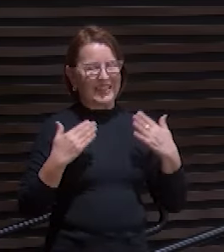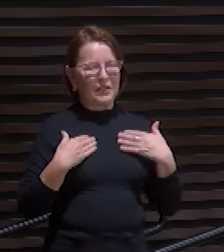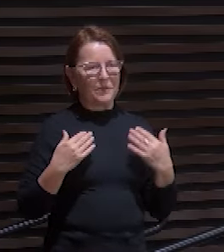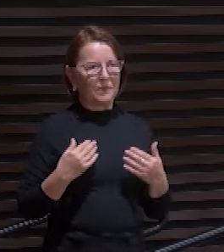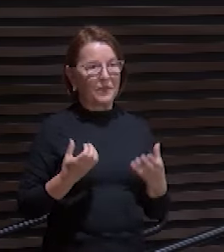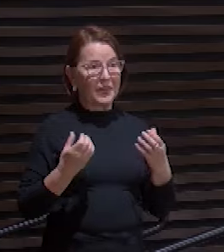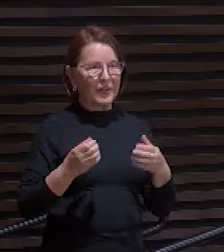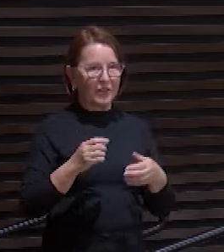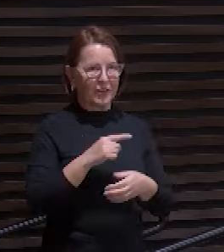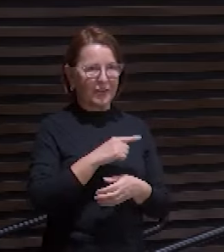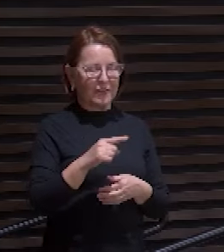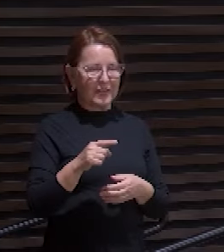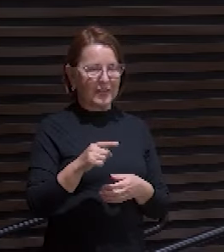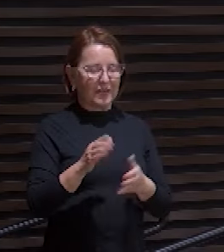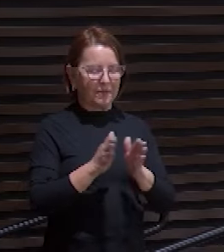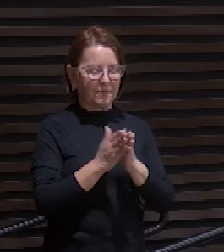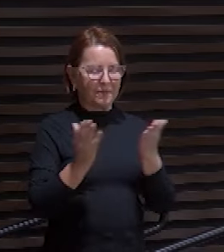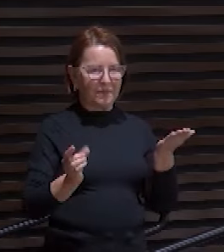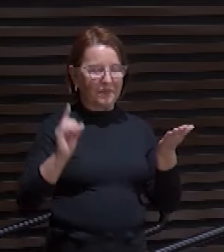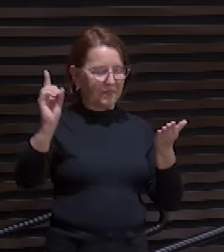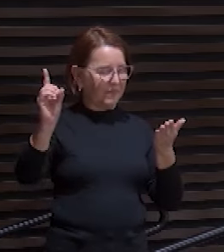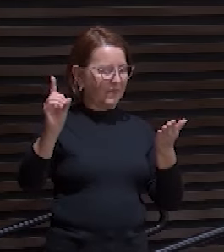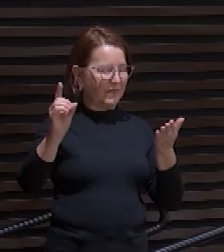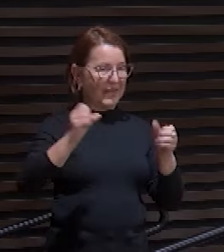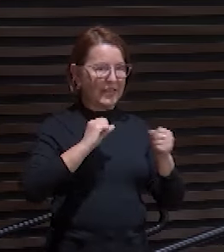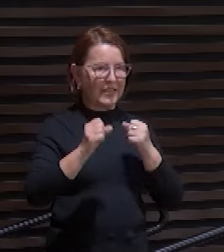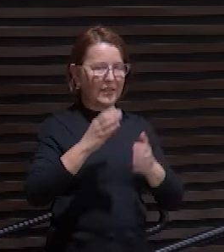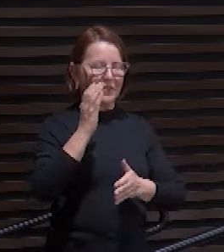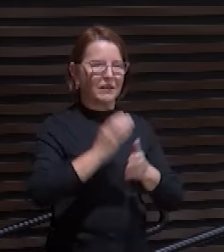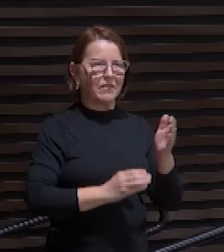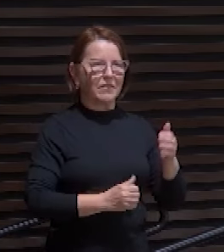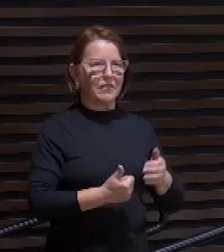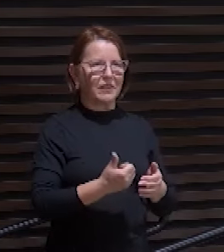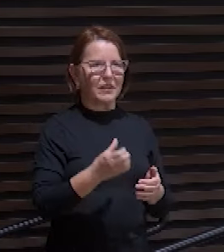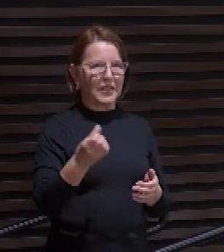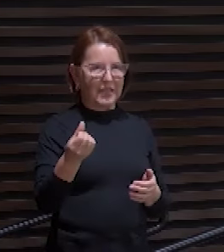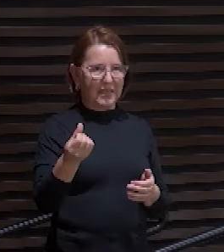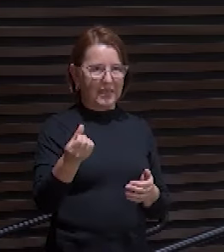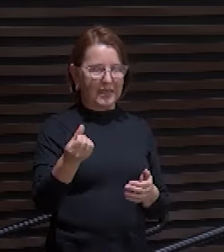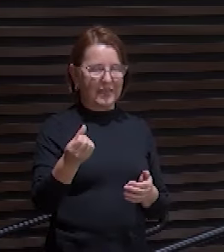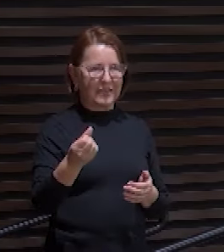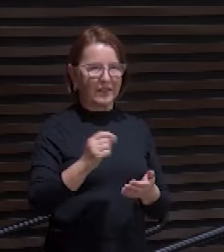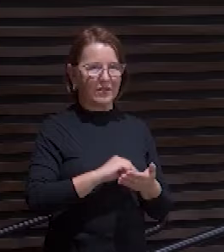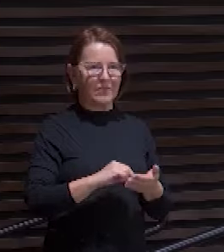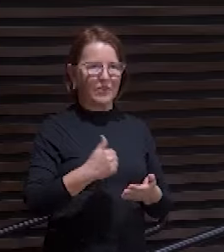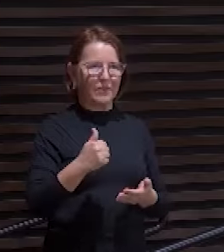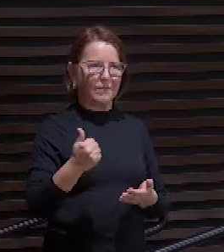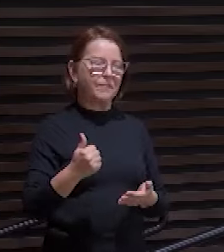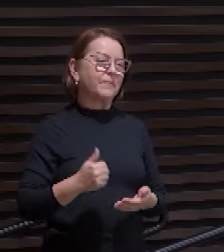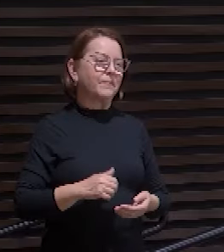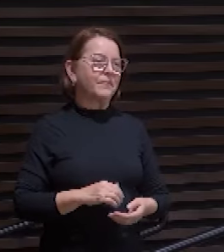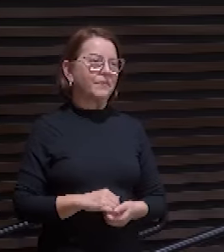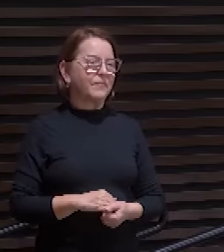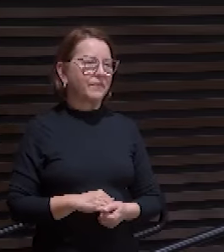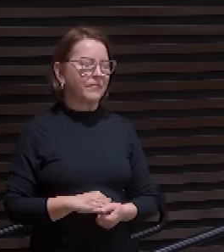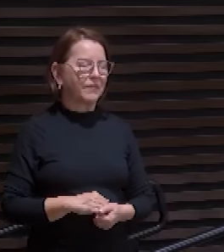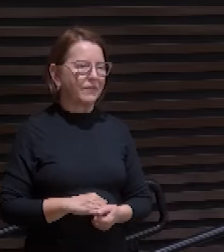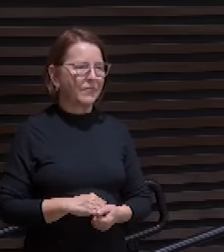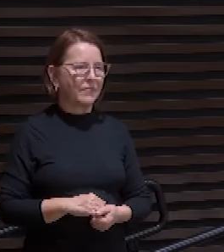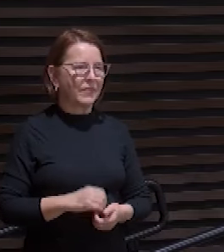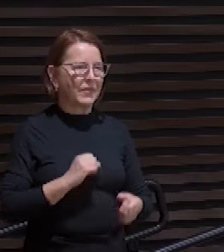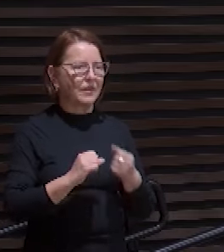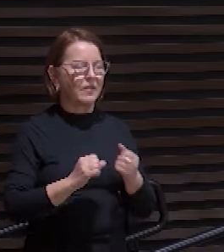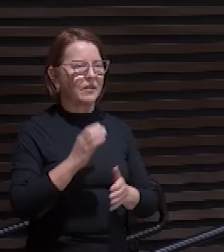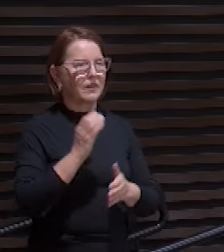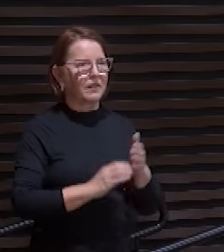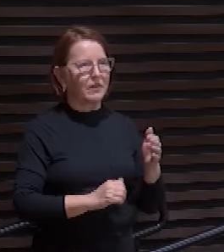você abrisse a sua Bíblia no Salmo 16, 11. Vamos pegar aqui alguns textos. Salmo 16,